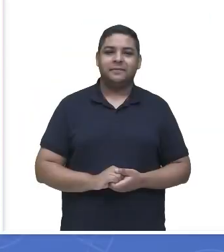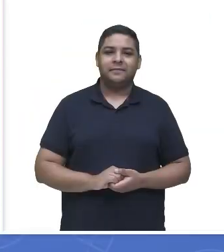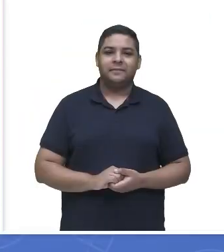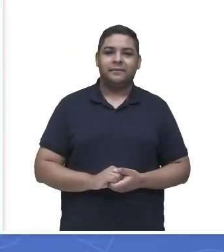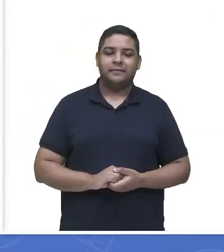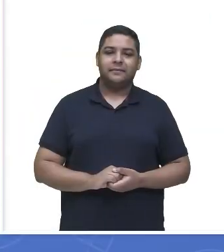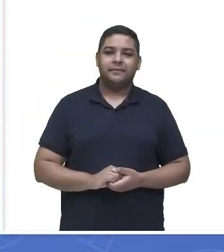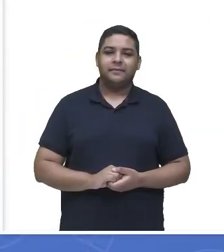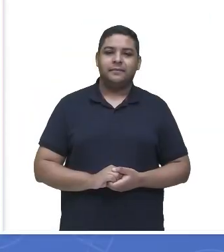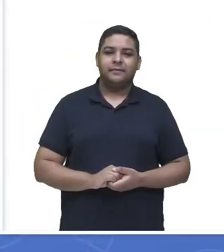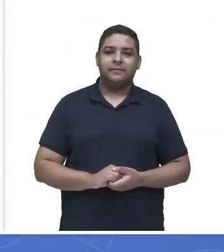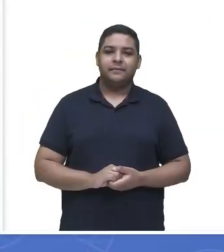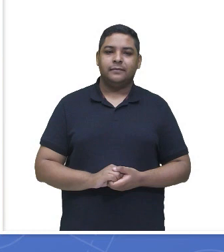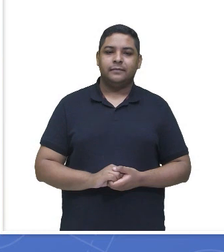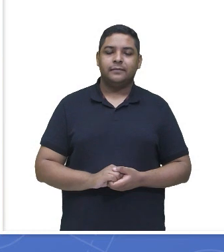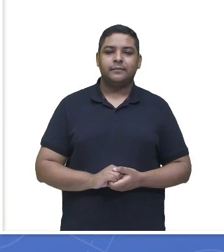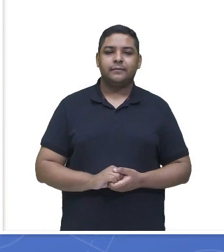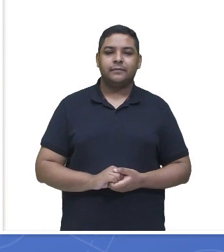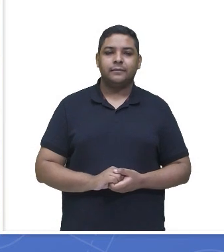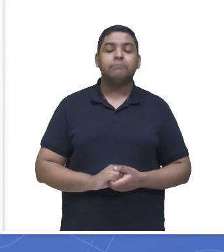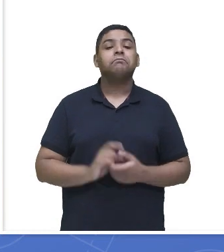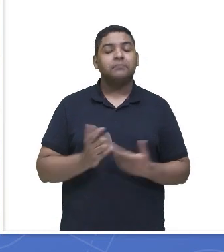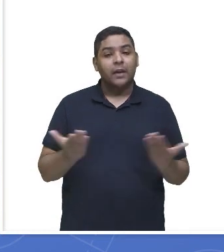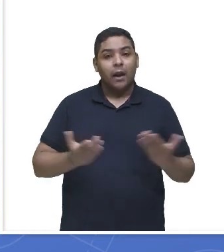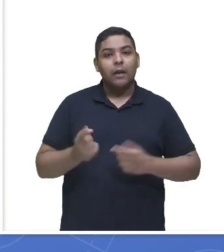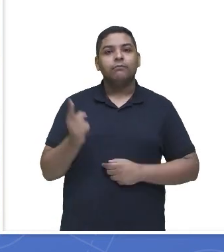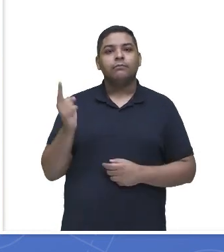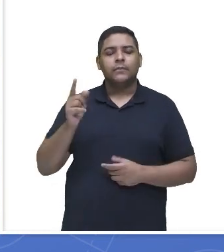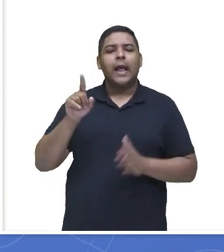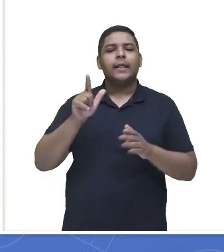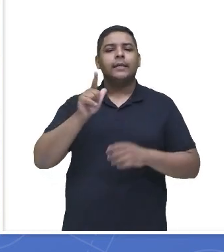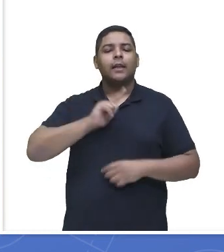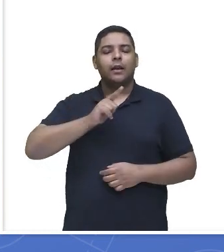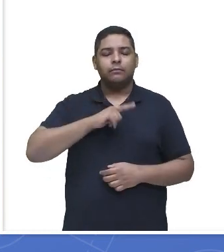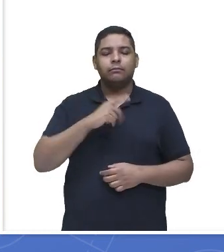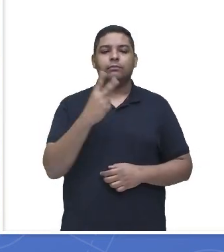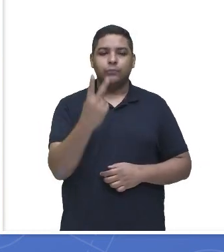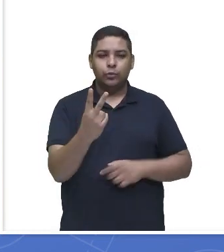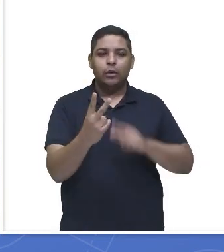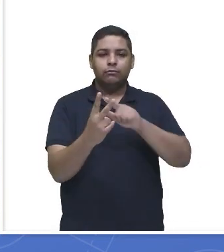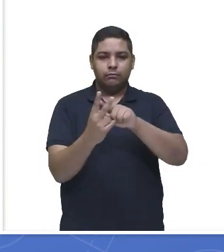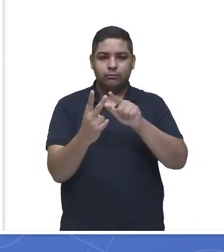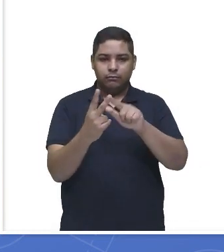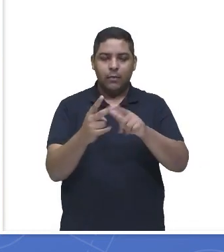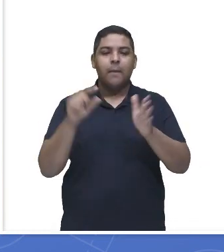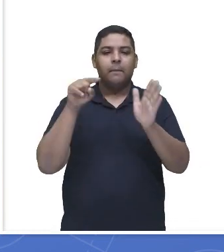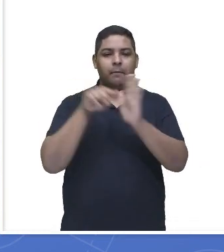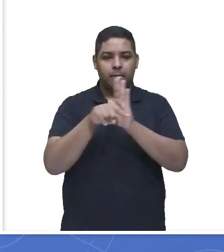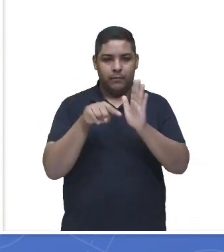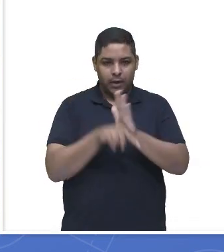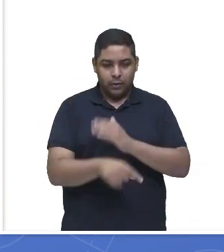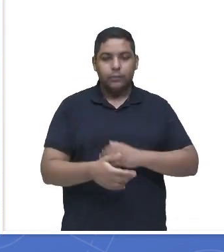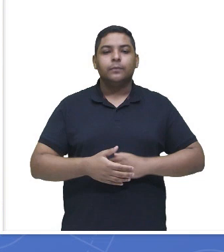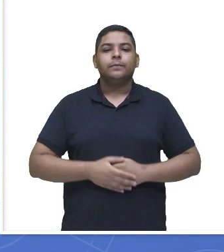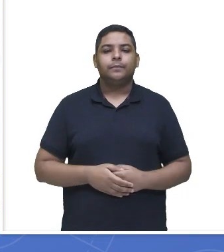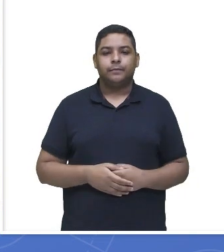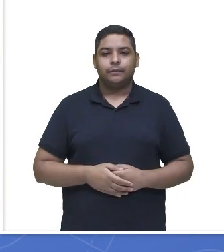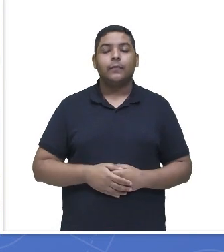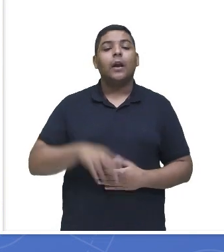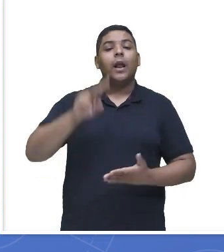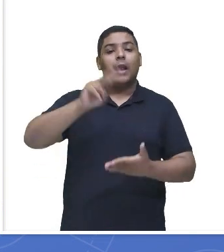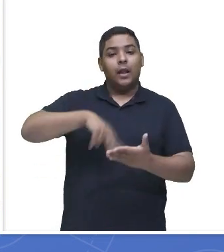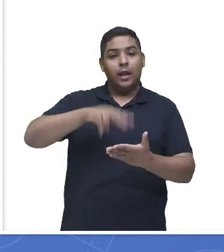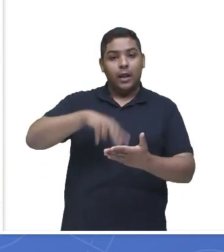É isso aí. Então, olha só, nós temos umas perguntinhas aí, são 2 questões, tá bom? Vocês vão